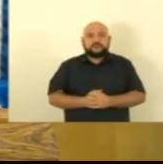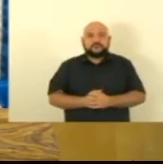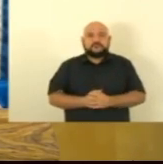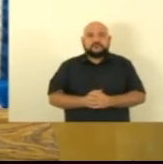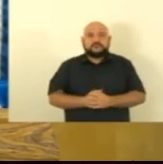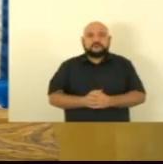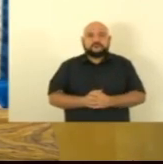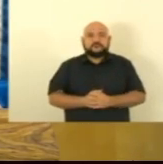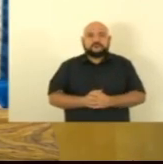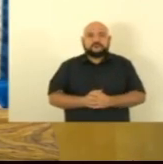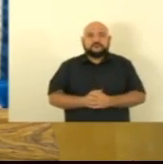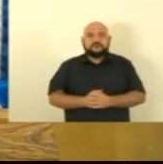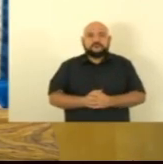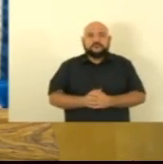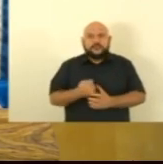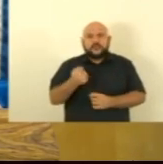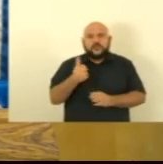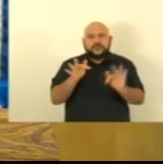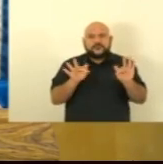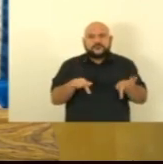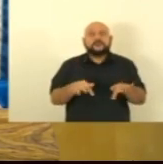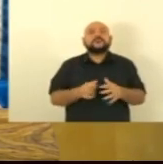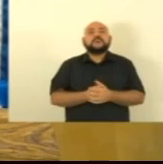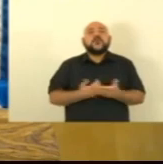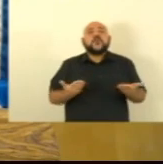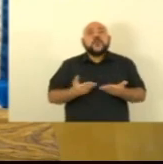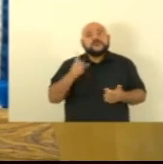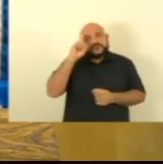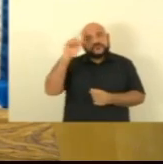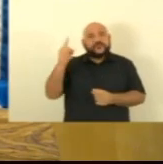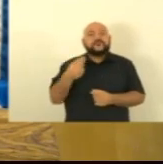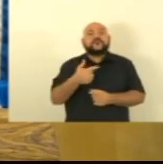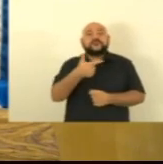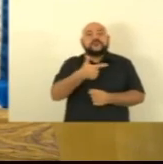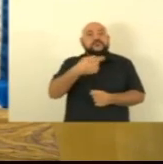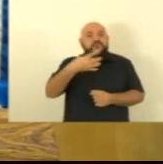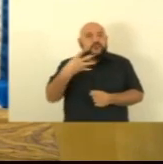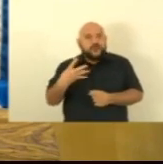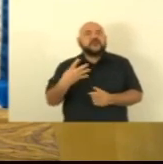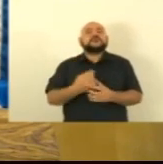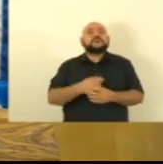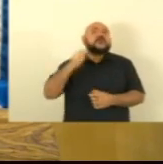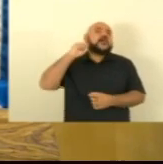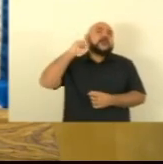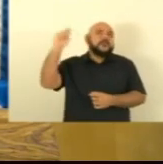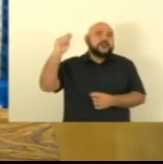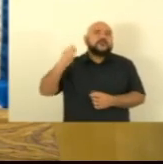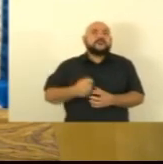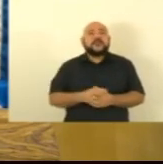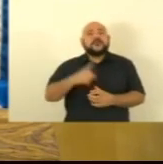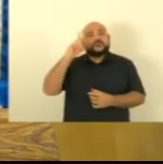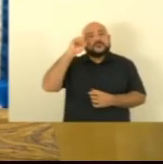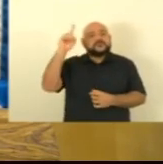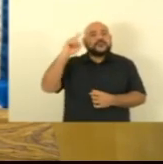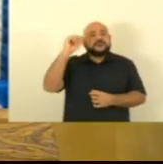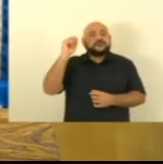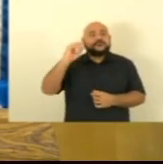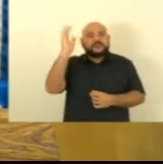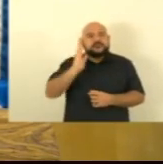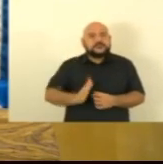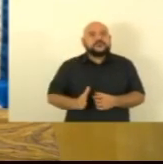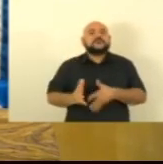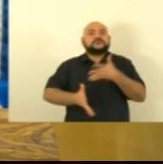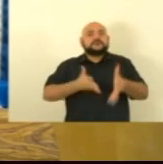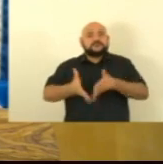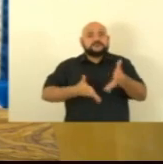Por fim, senhor presidente, registro que hoje, dia 24 de abril, é o Dia Nacional das Libras. Portanto, todos